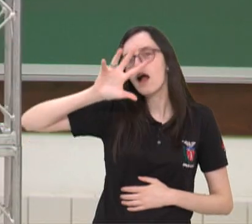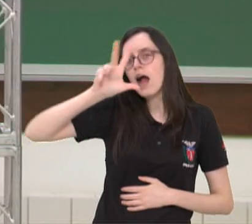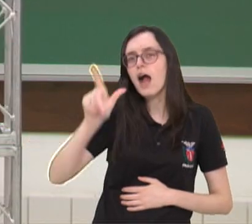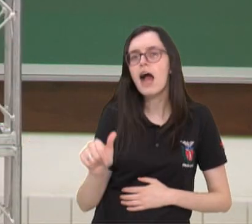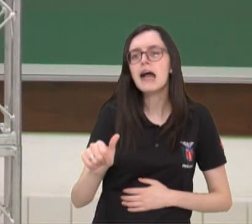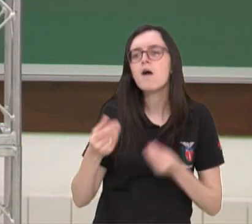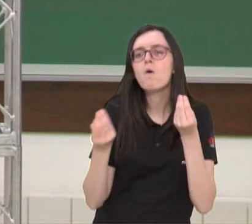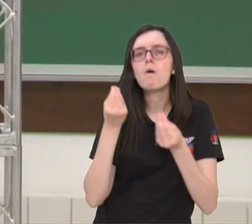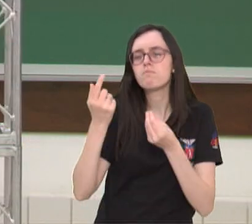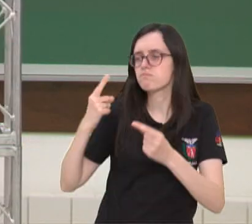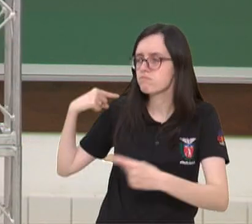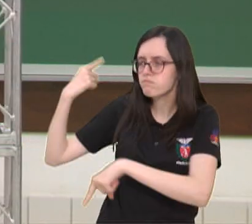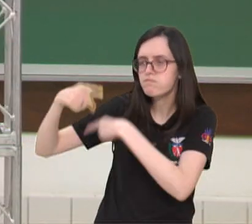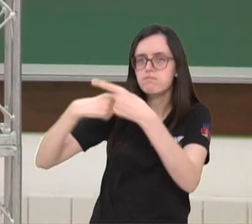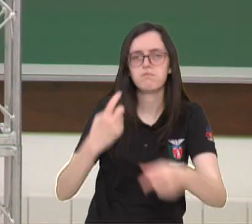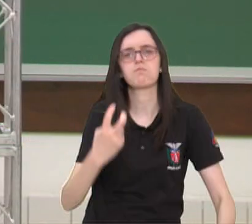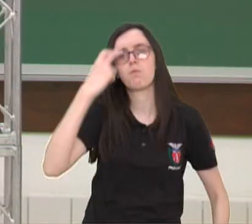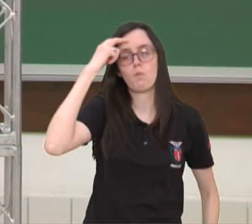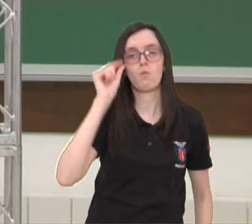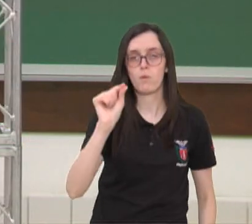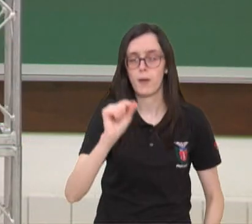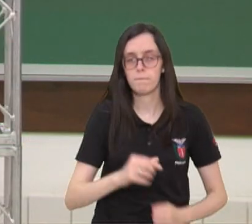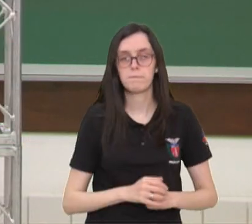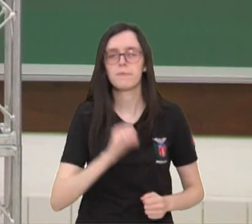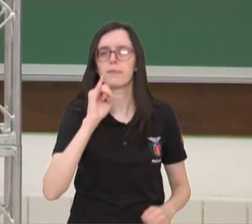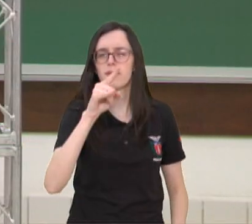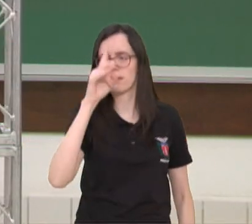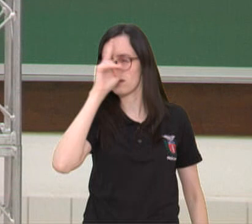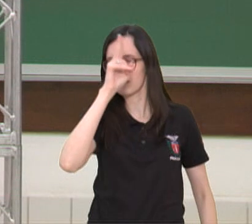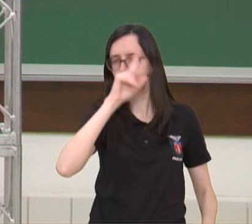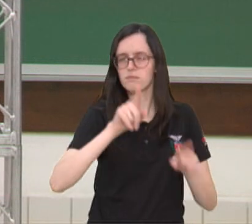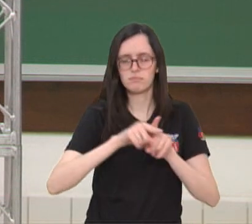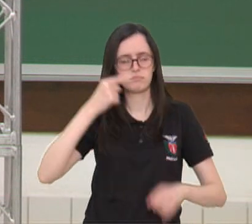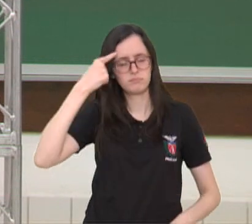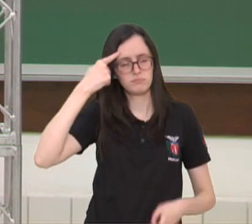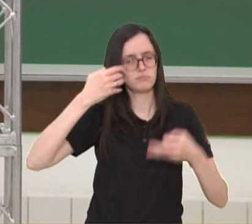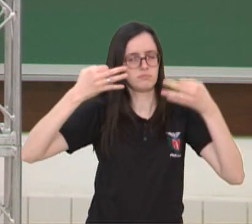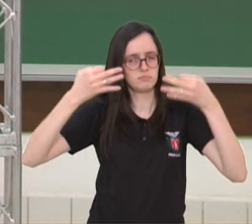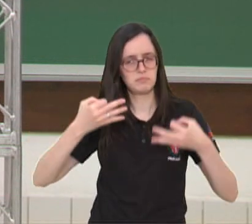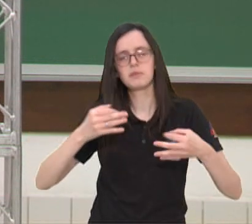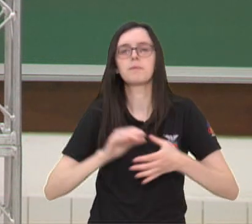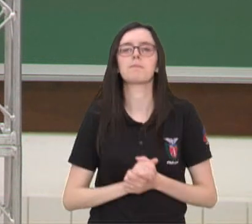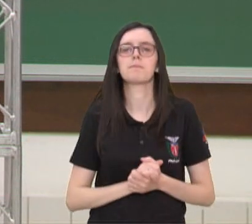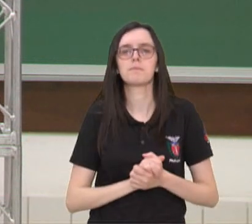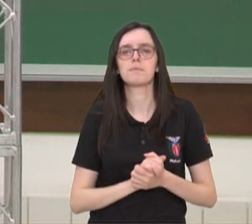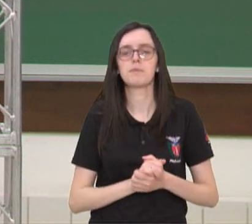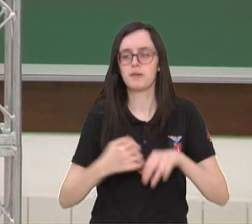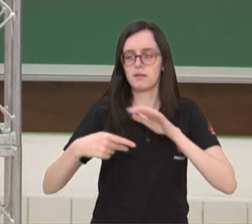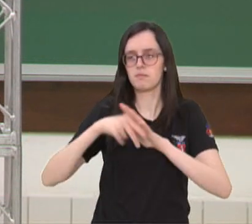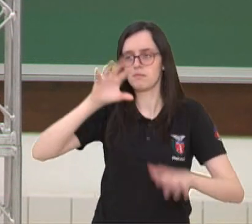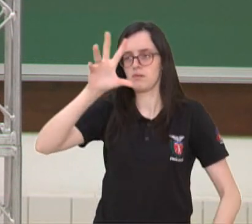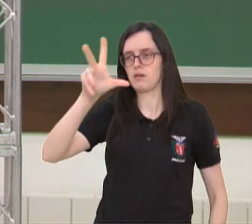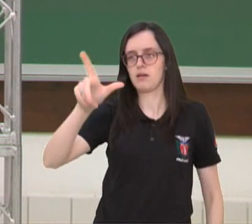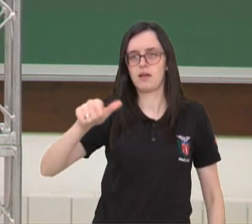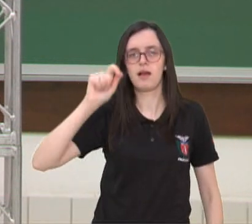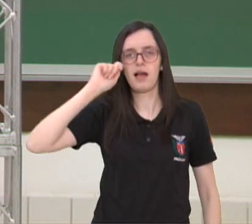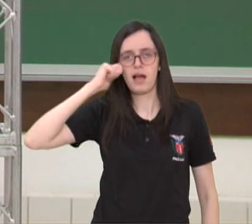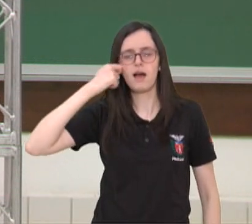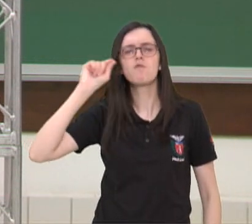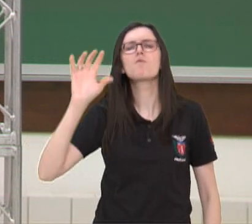por herança cultural? Se você for lembrar e pensar bem, o continente africano,